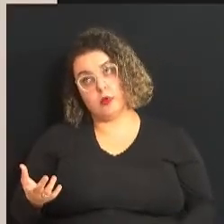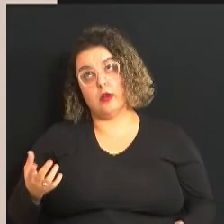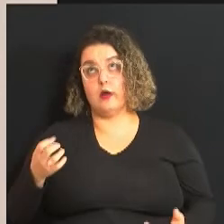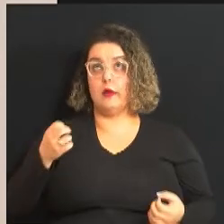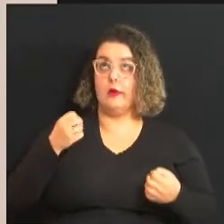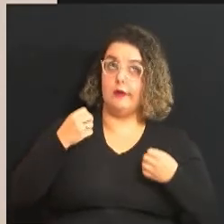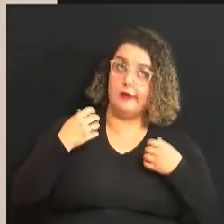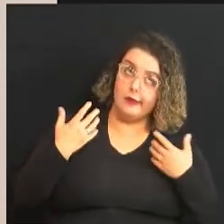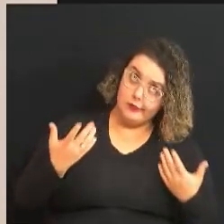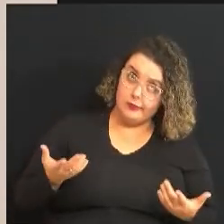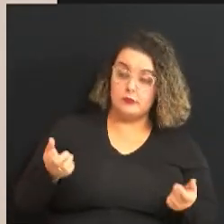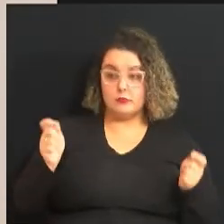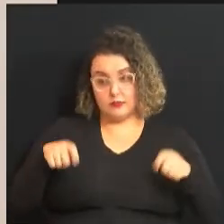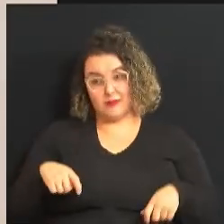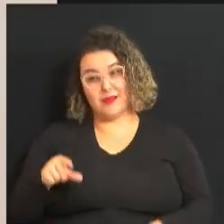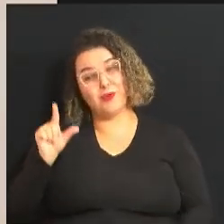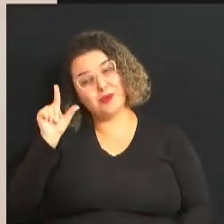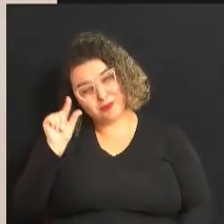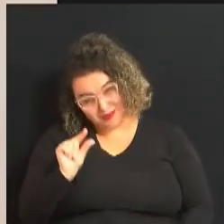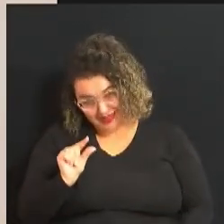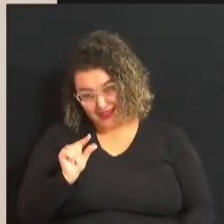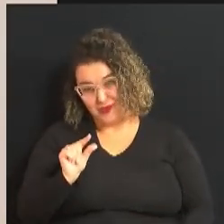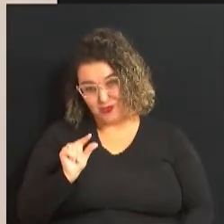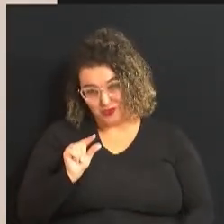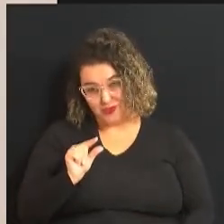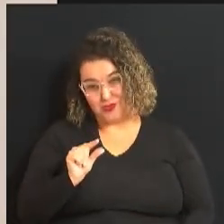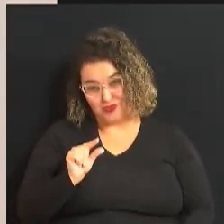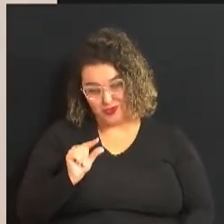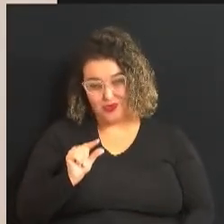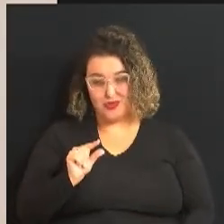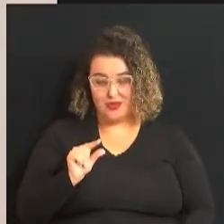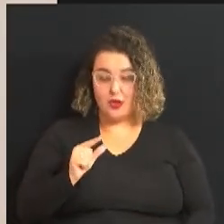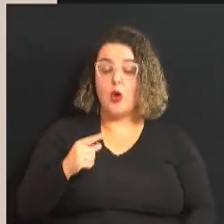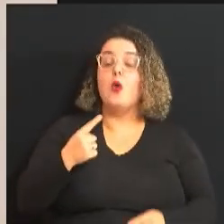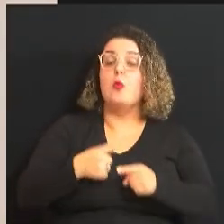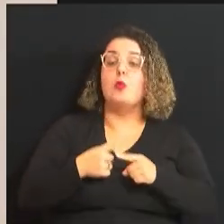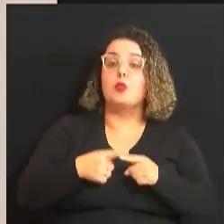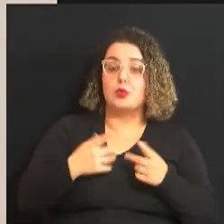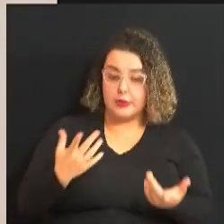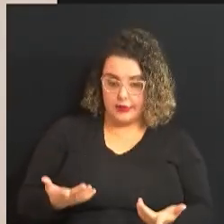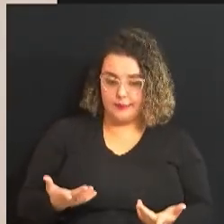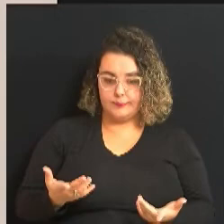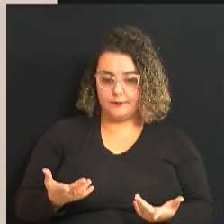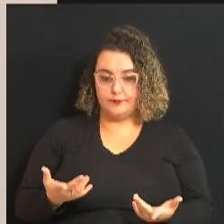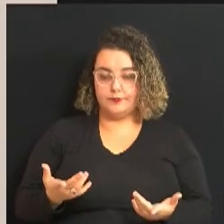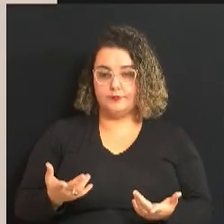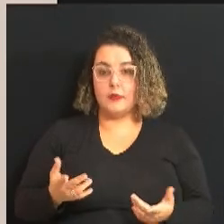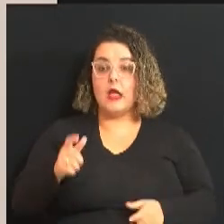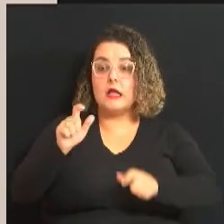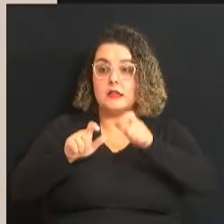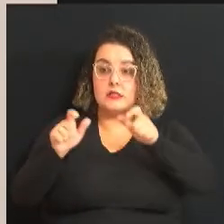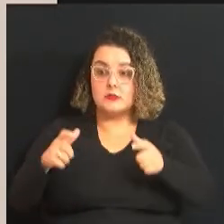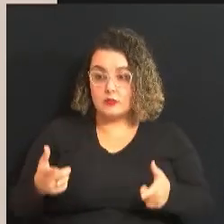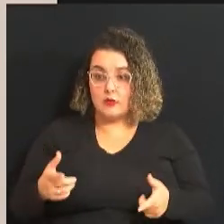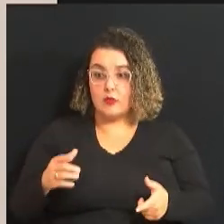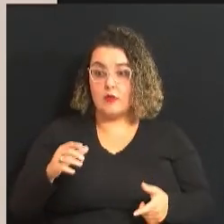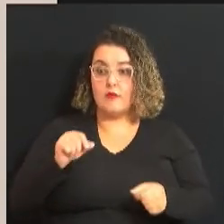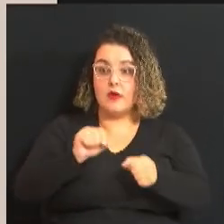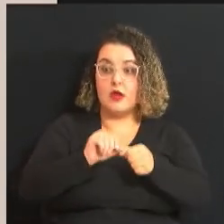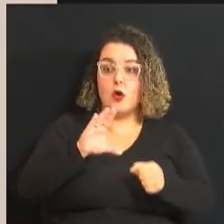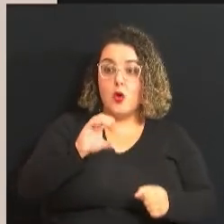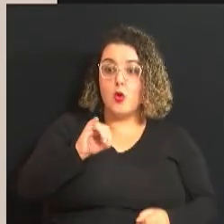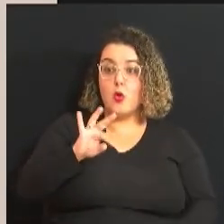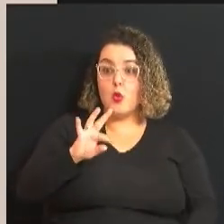desses aí é o que funciona menos, né? E o porquê? Na verdade, as pessoas fazem o coito interrompido, às vezes, de uma